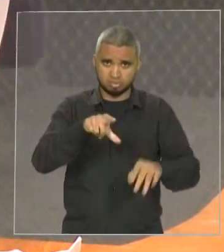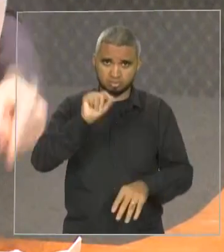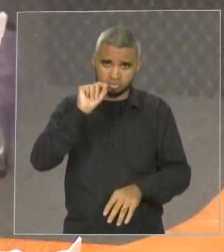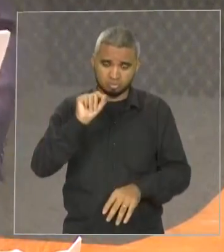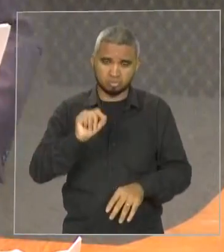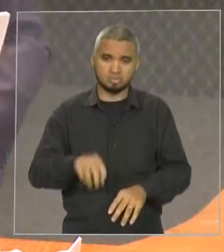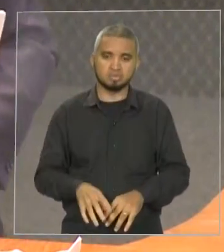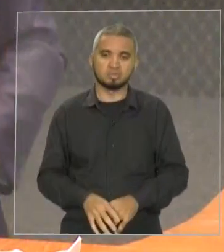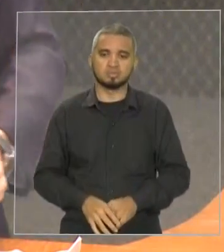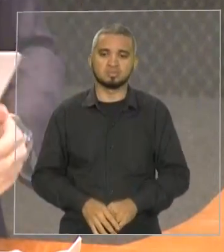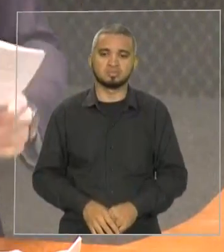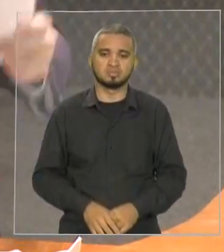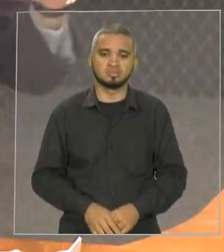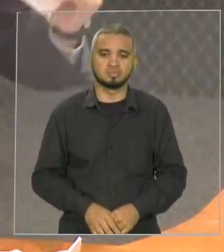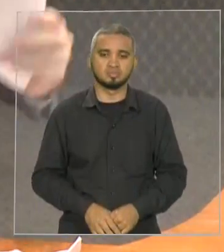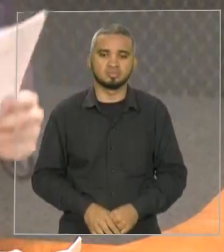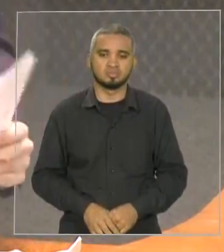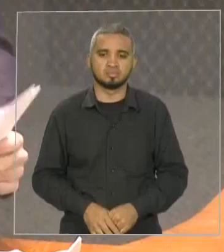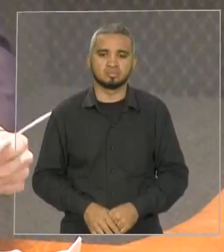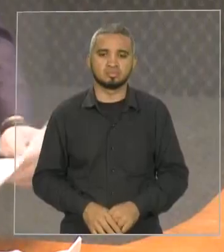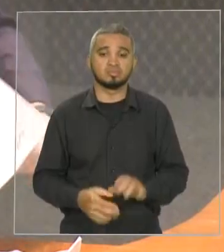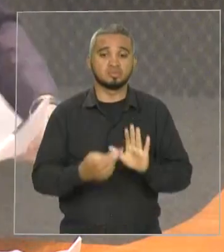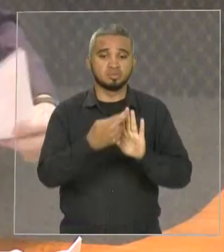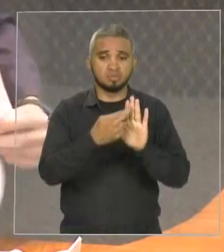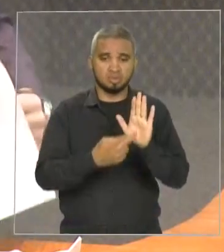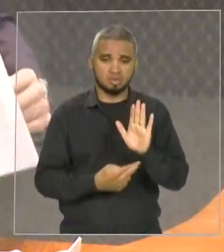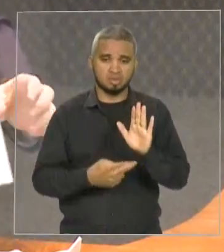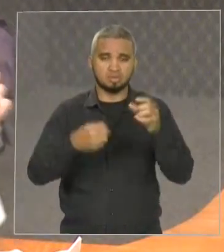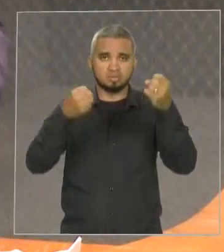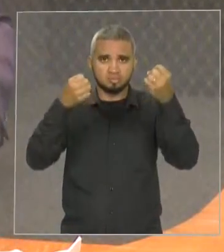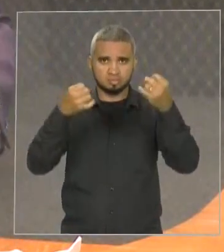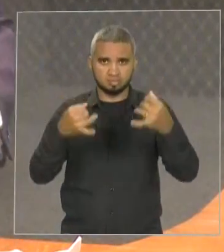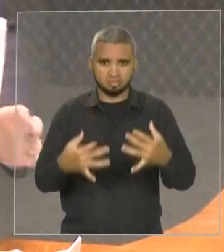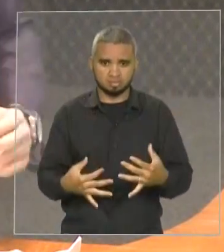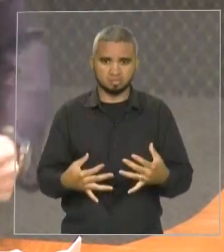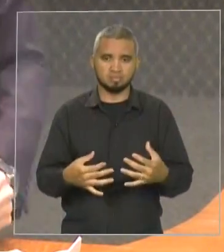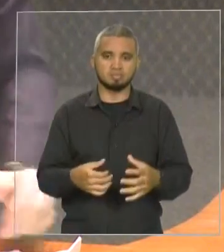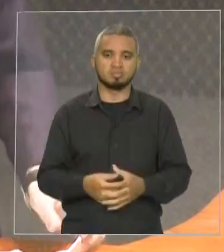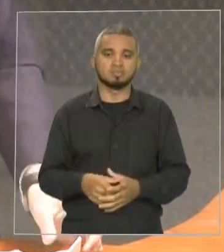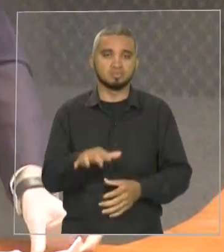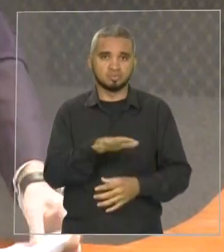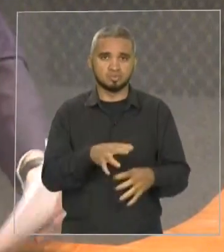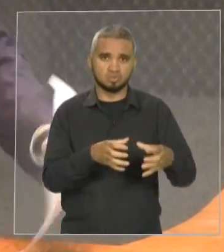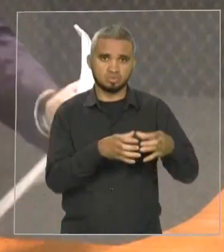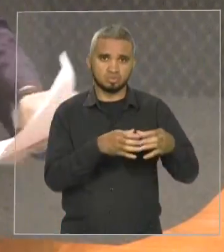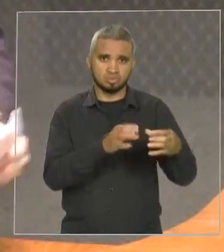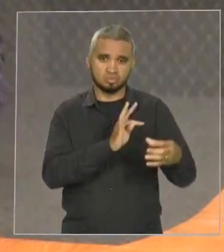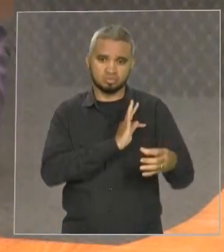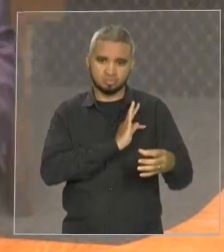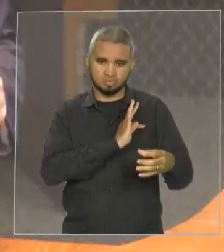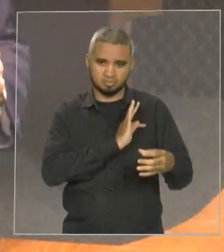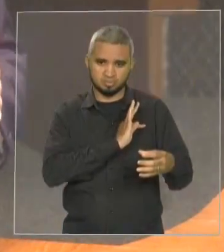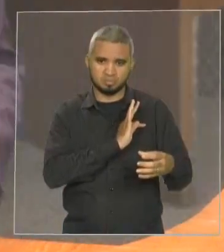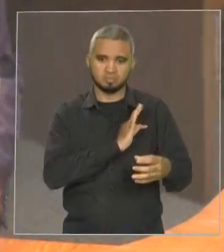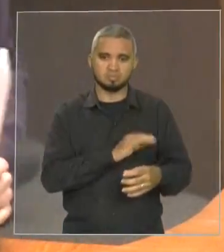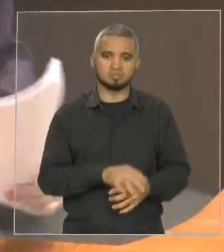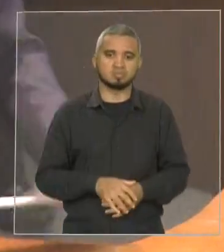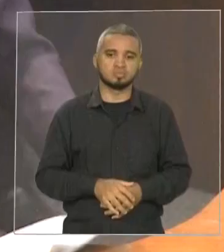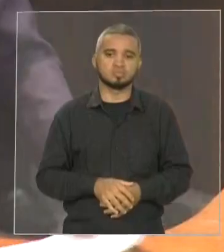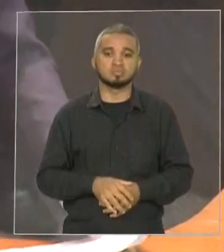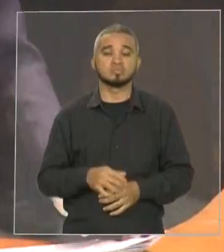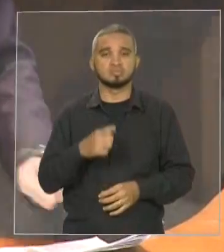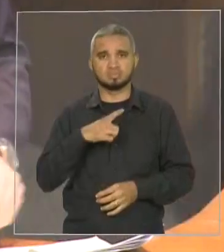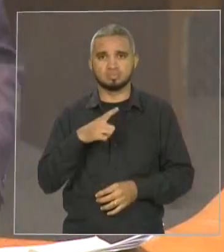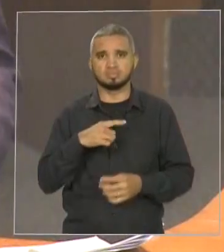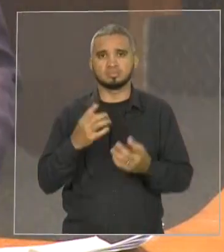aos princípios de boa administração, diz o relatório também da unidade técnica. Então, senhor presidente, estou aqui de posse desses dois